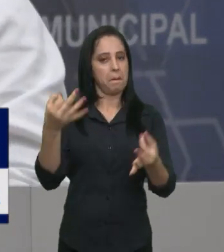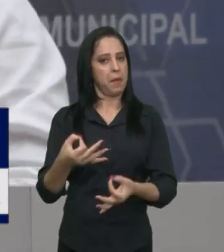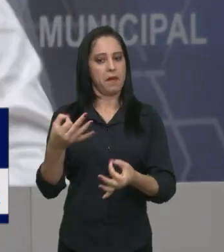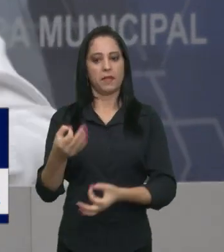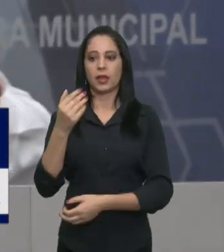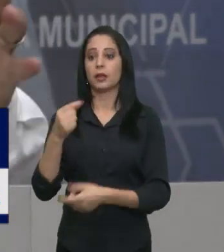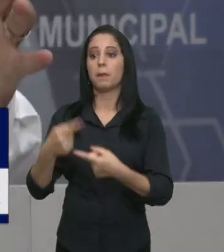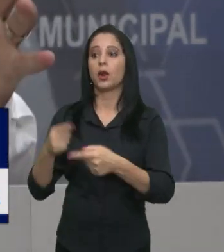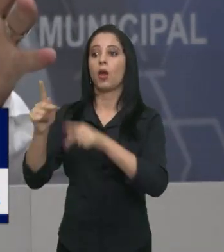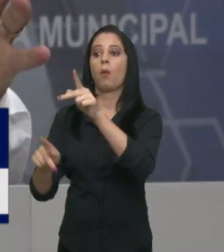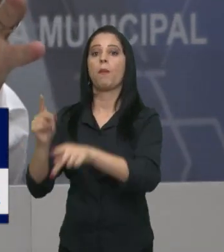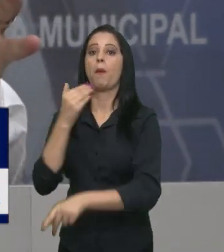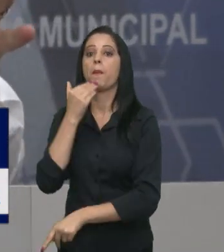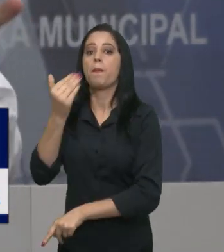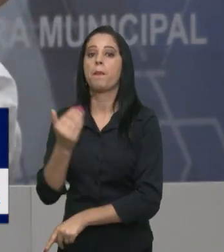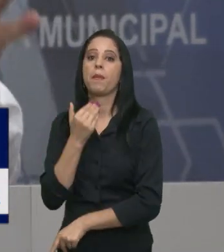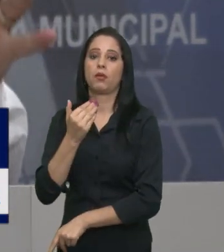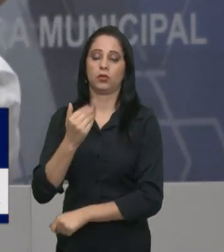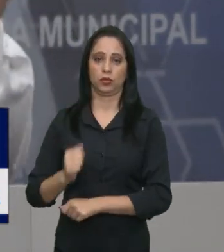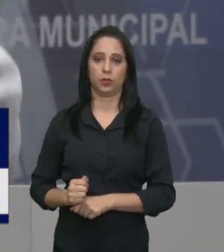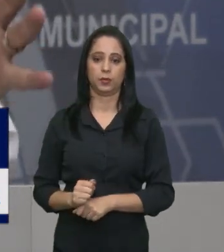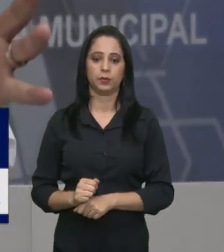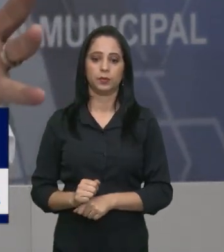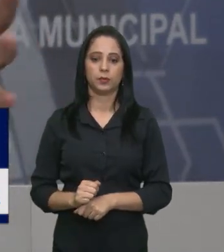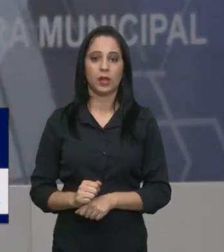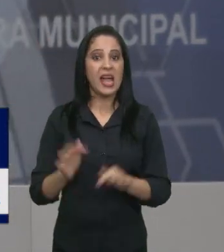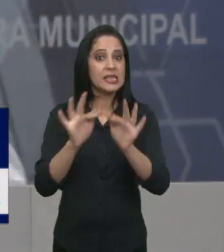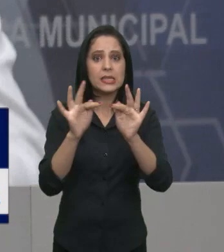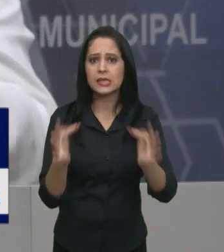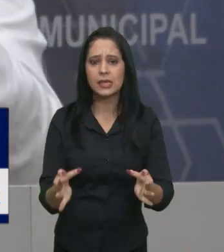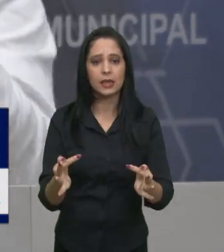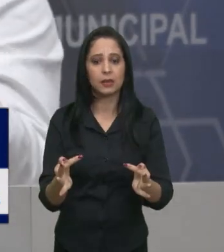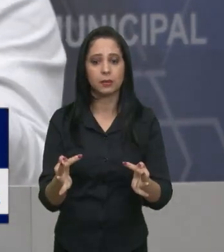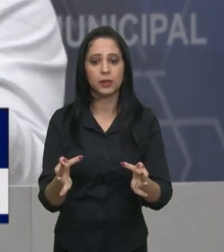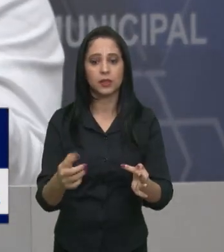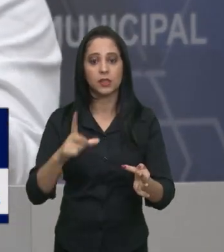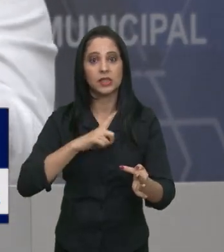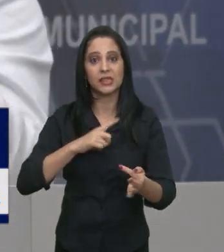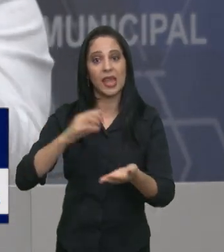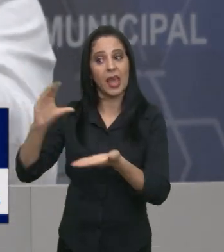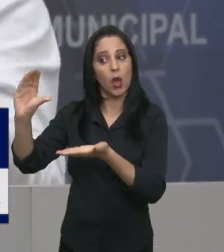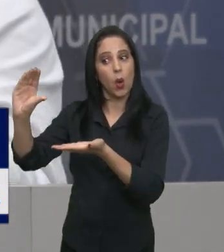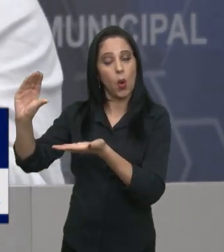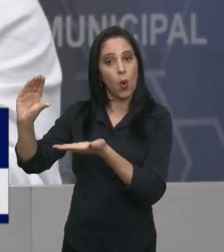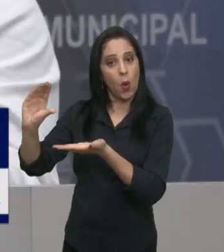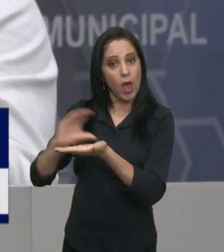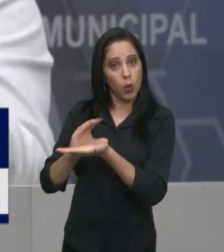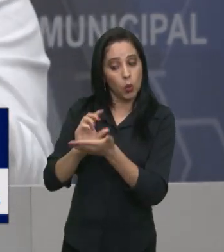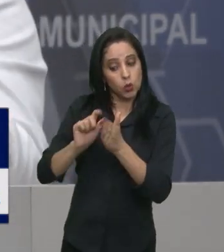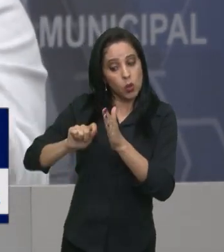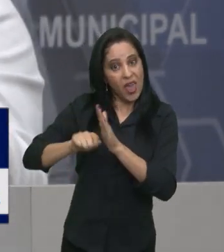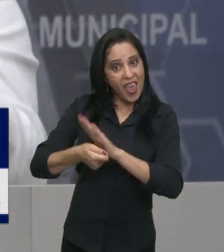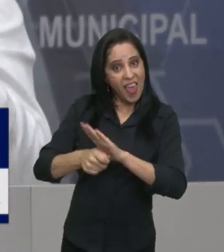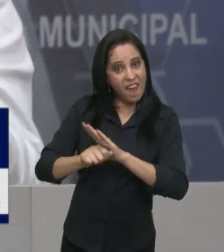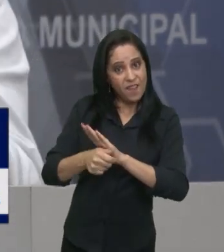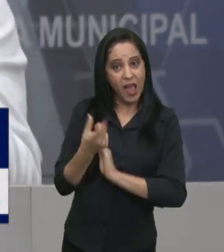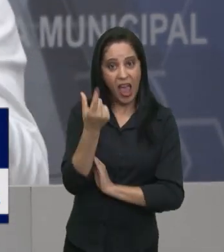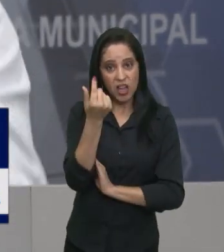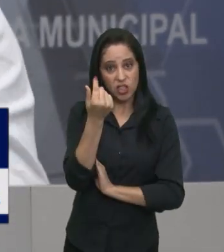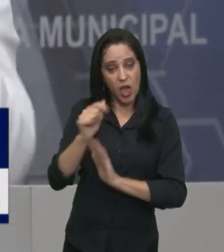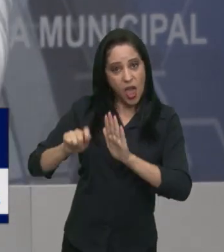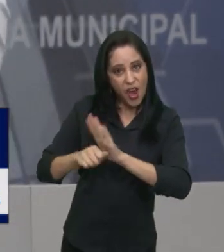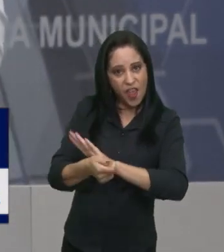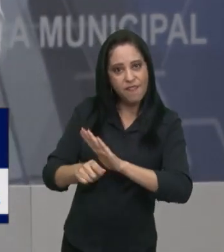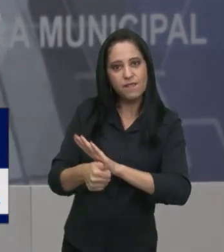da população. É uma questão simples, nós temos um recurso, que é o mesmo recurso, o dinheiro do contribuinte